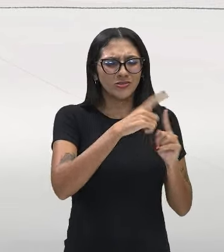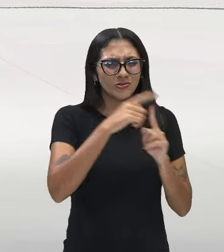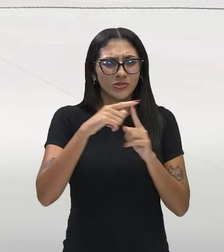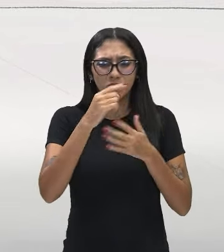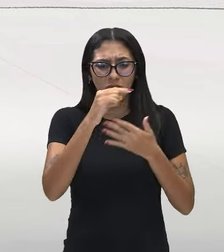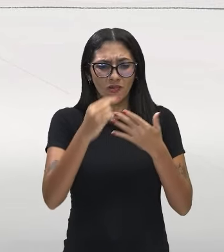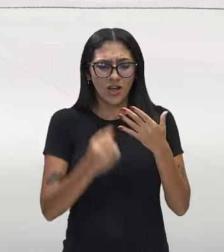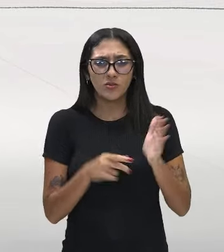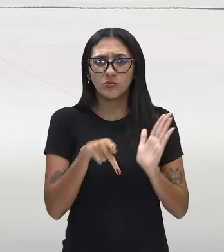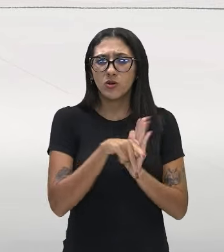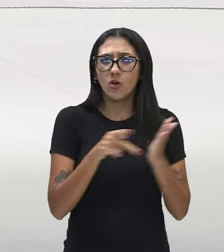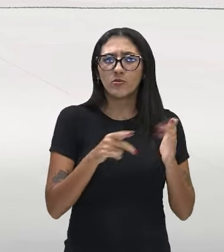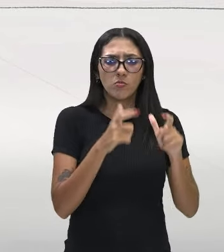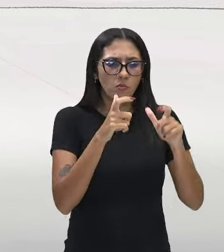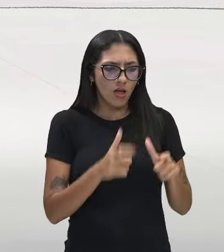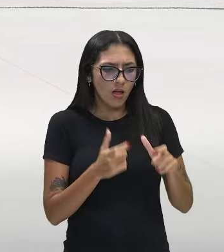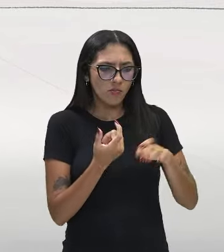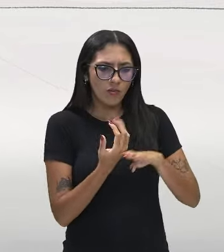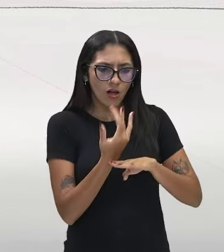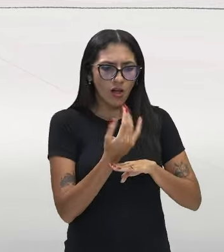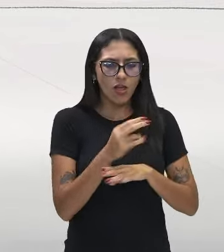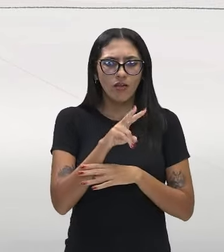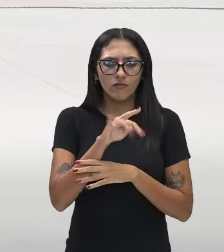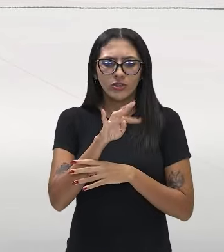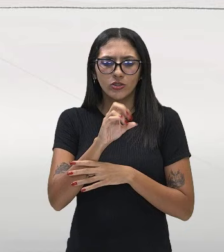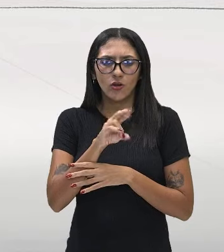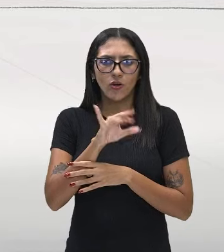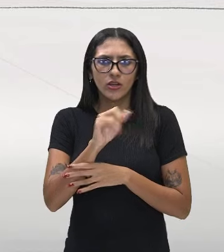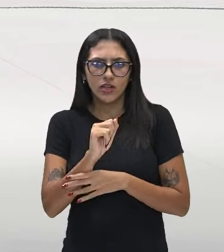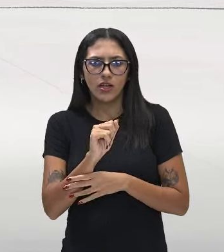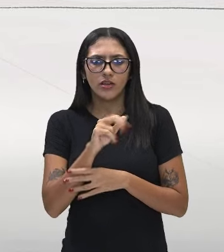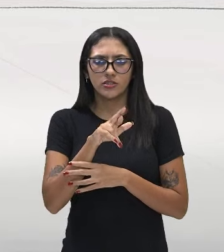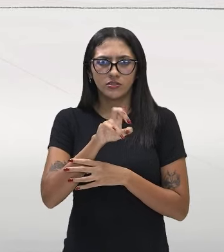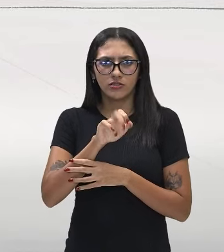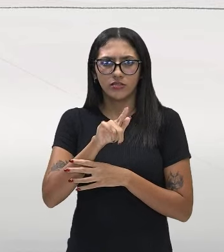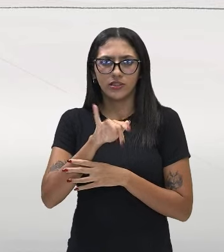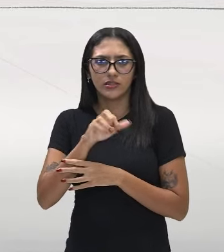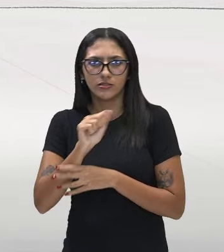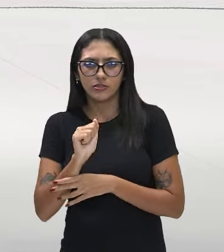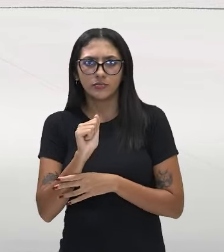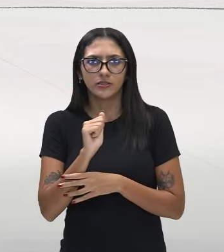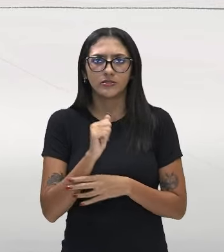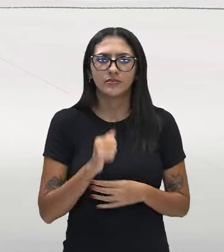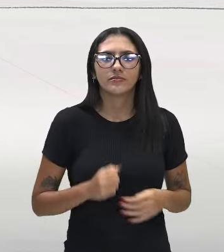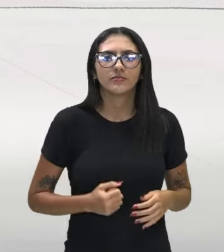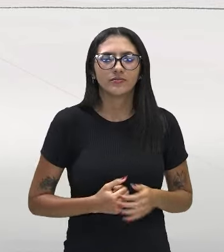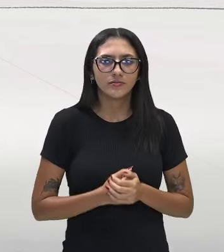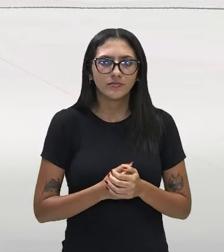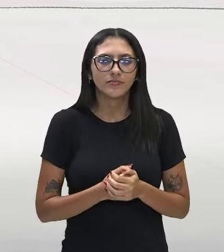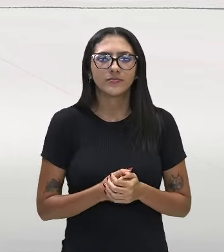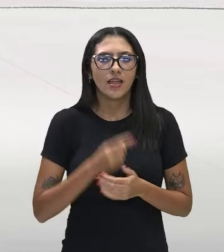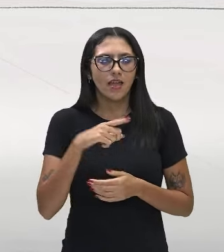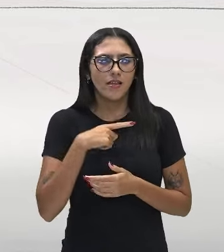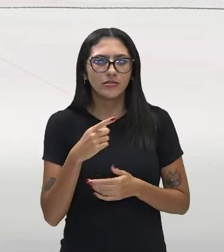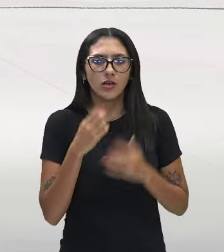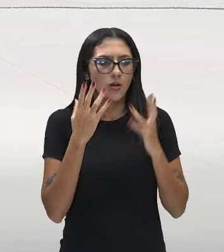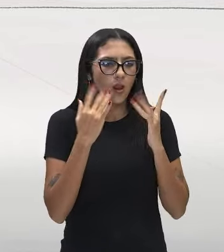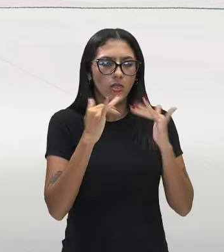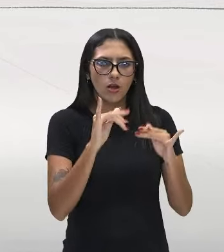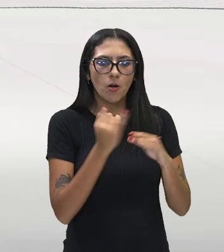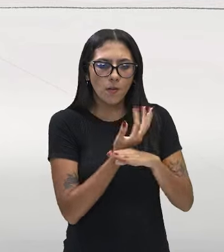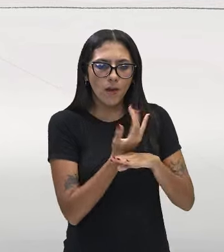Vitória Regia. Que incrível, Eu fiquei olhando, gente, é um restaurante que era visitado por várias pessoas de vários mundos, né?